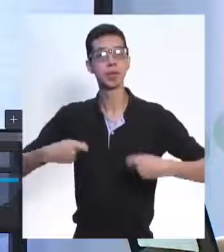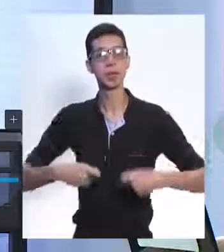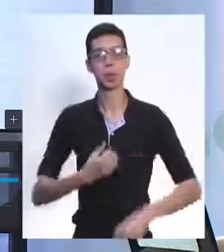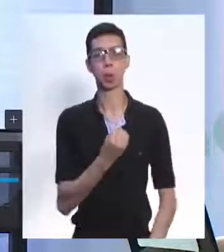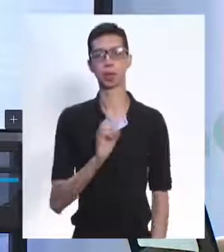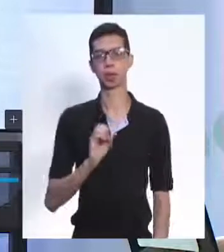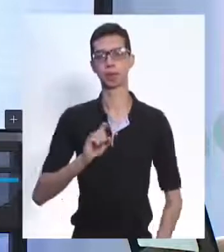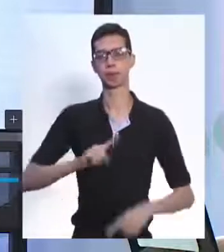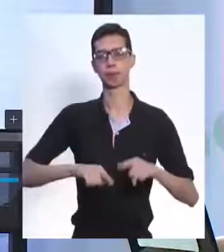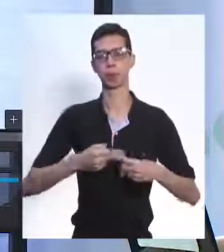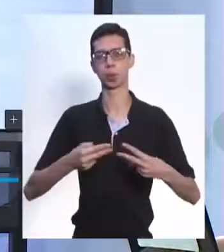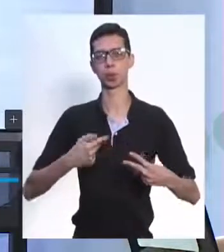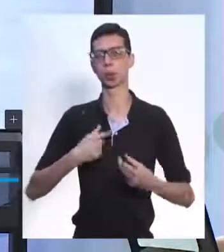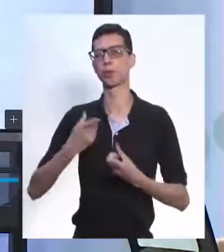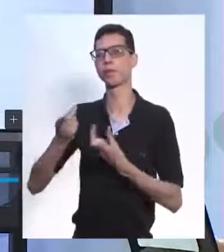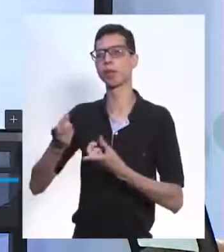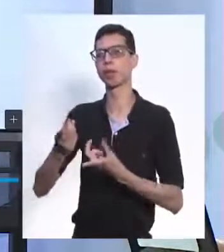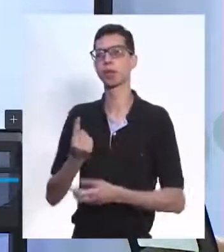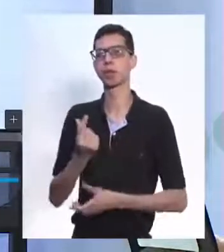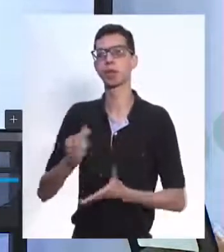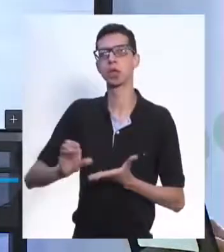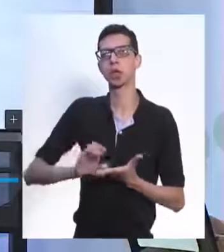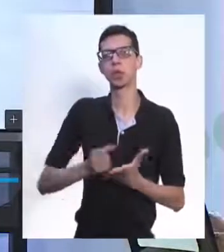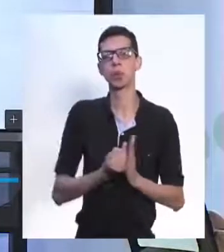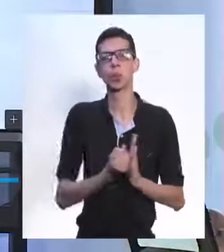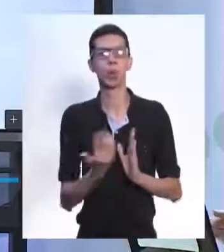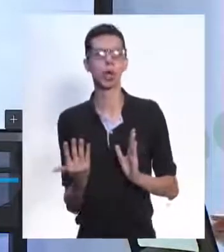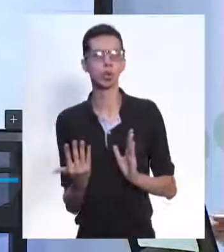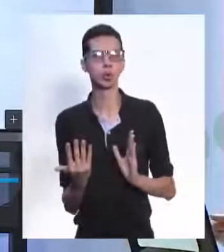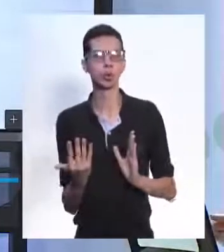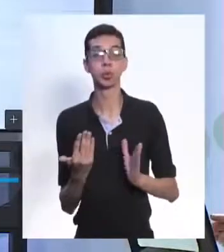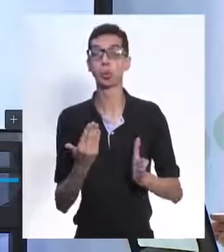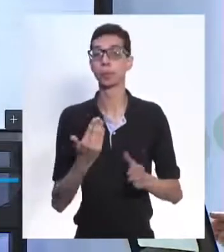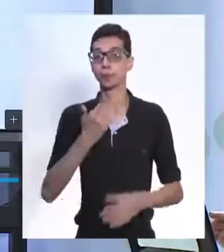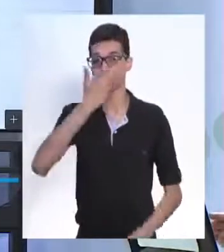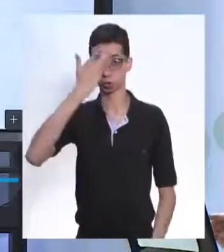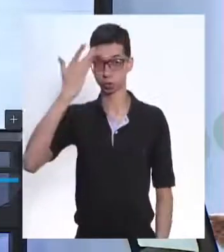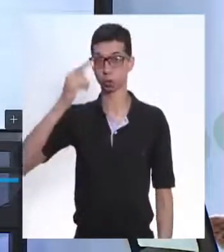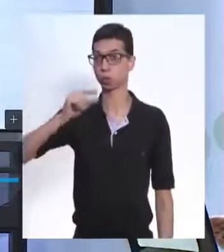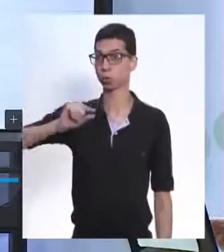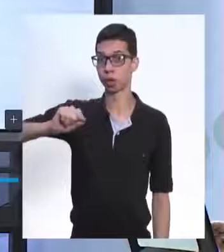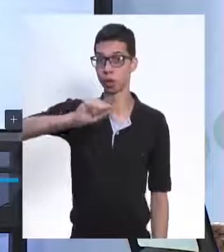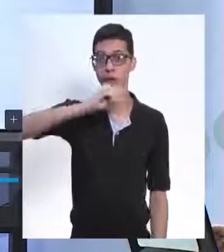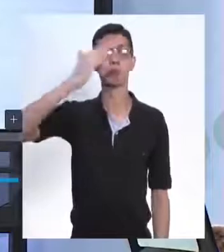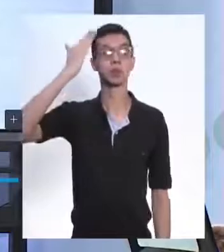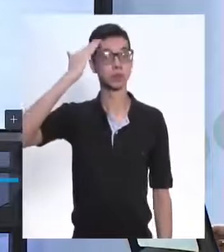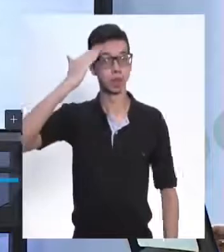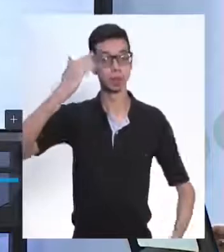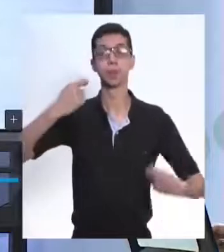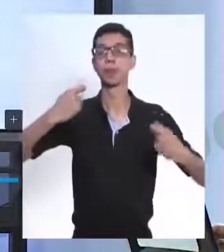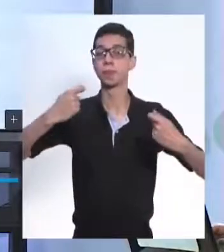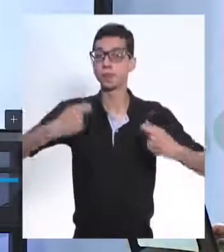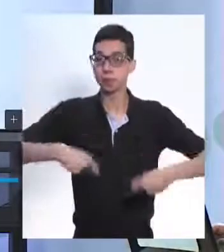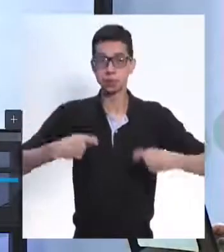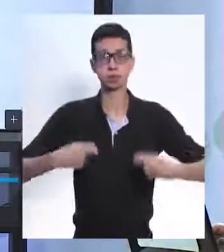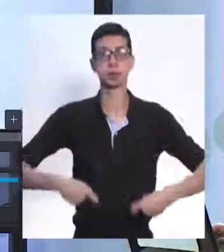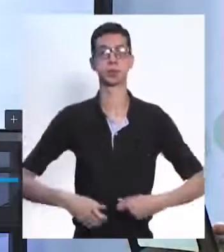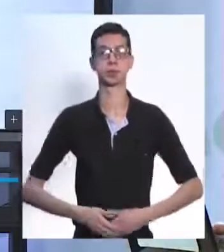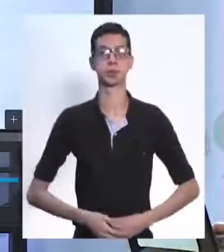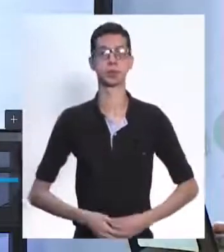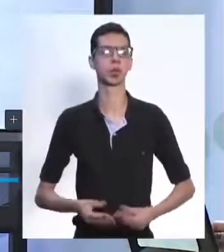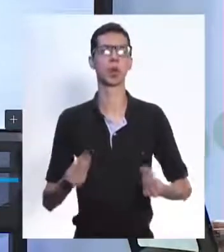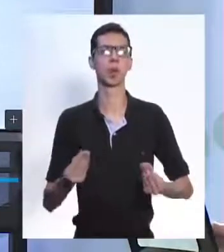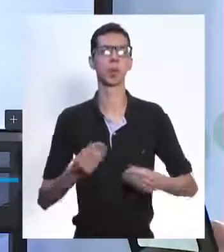que é o valor que eu vou receber? Então, qualquer pessoa tem que saber montar isso daí. Para fazer isso, nós utilizamos